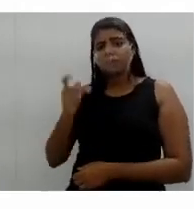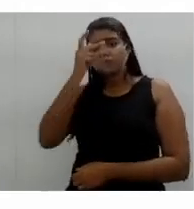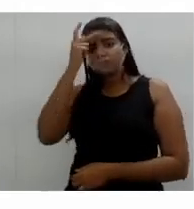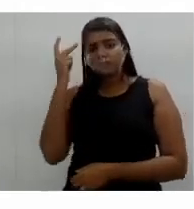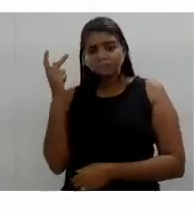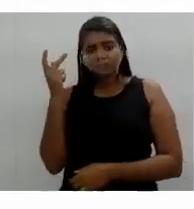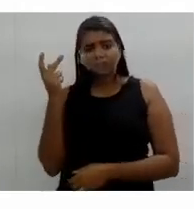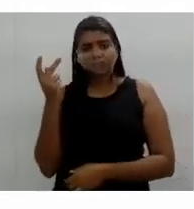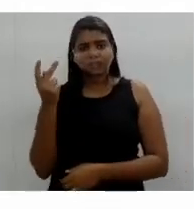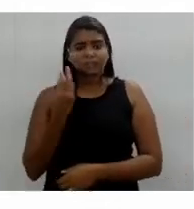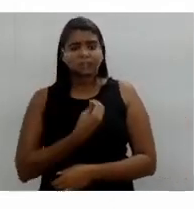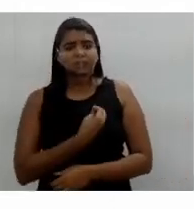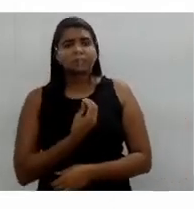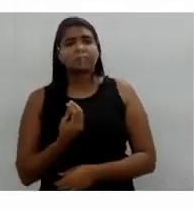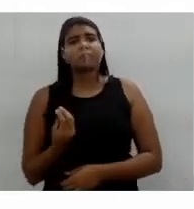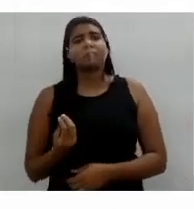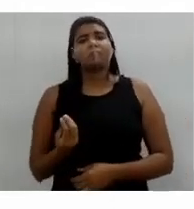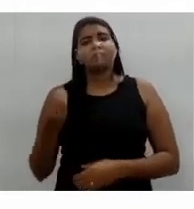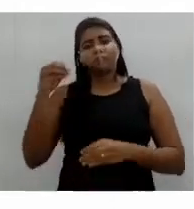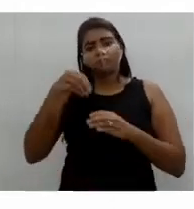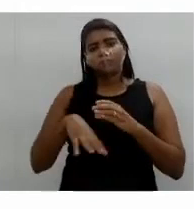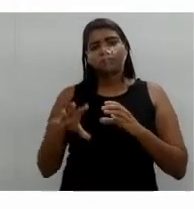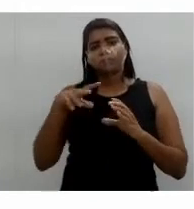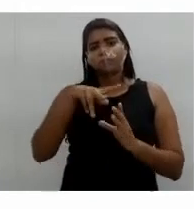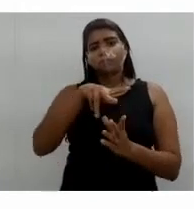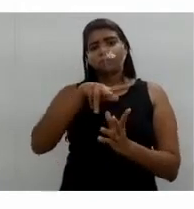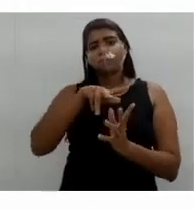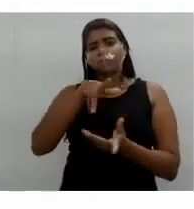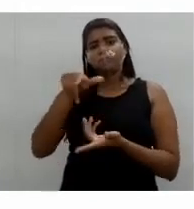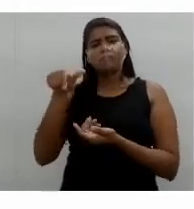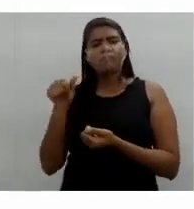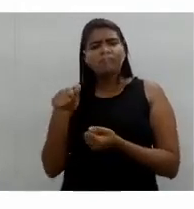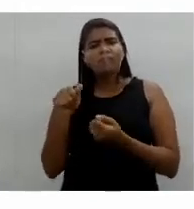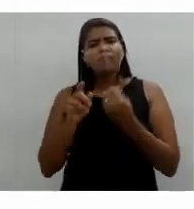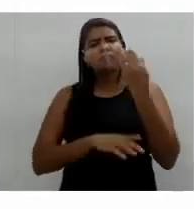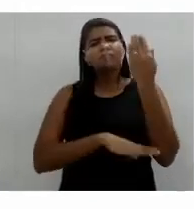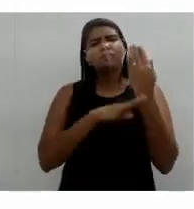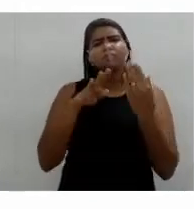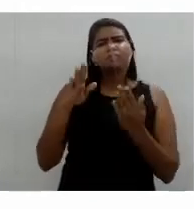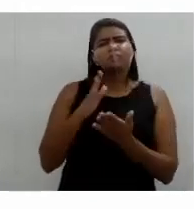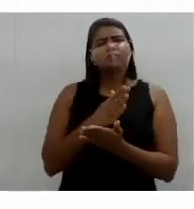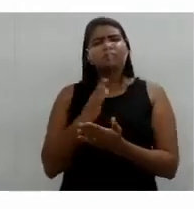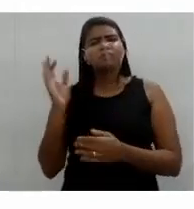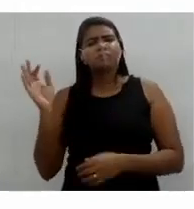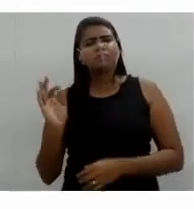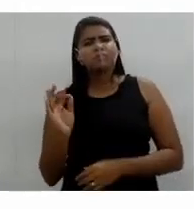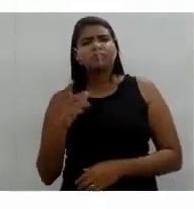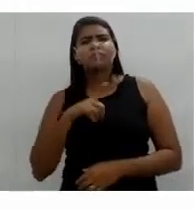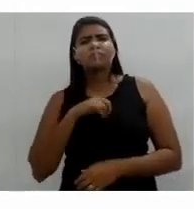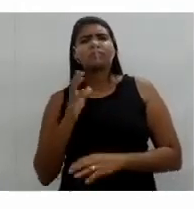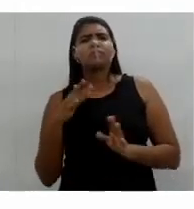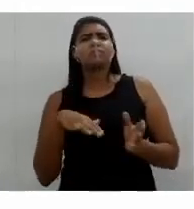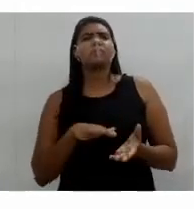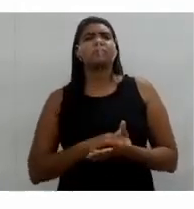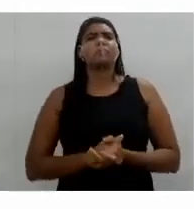do ser humano nesses planetas? Se a gente for olhar aqui a temperatura média dos planetas, a gente tem